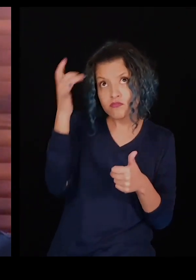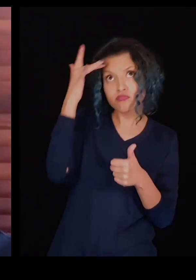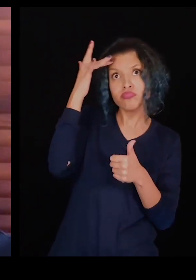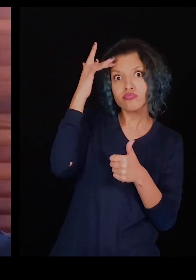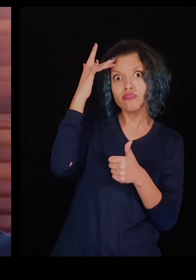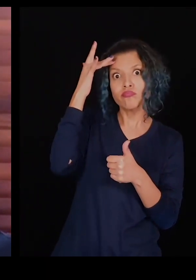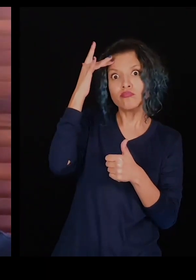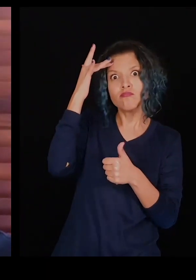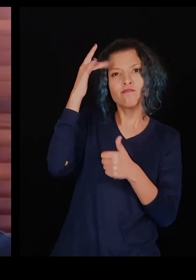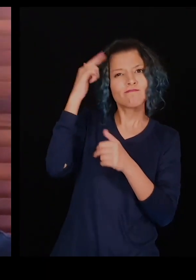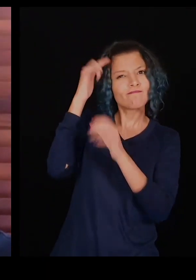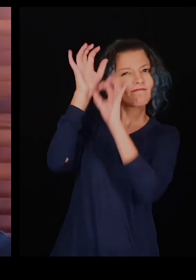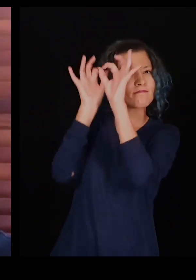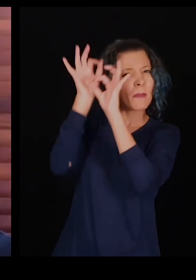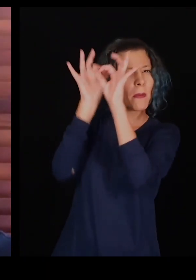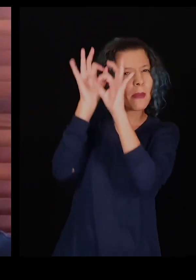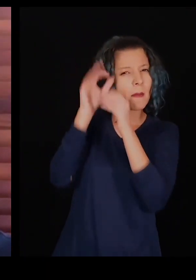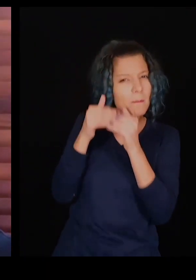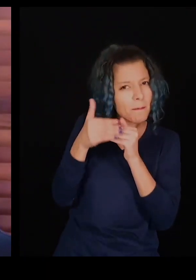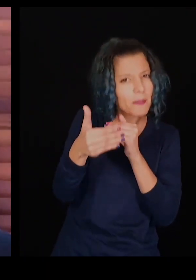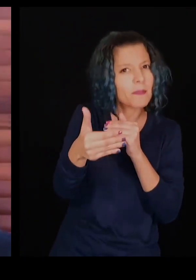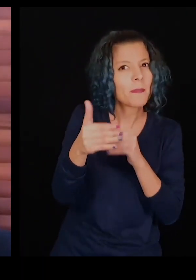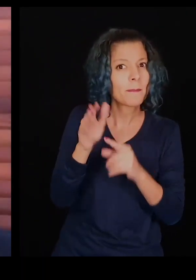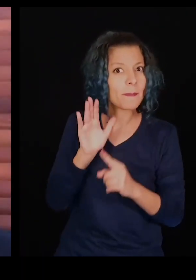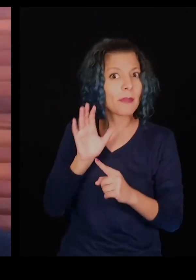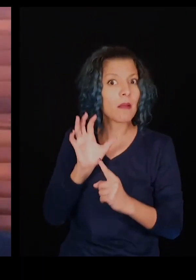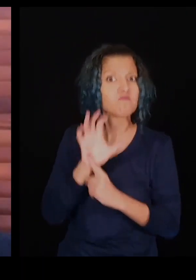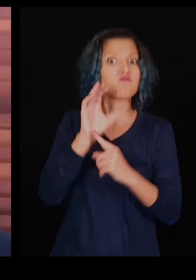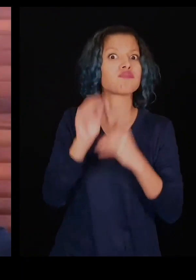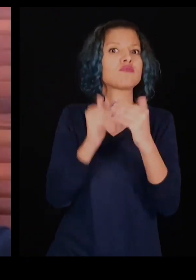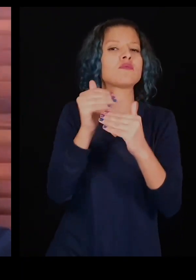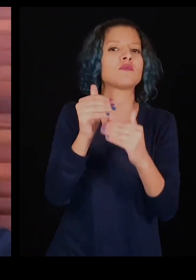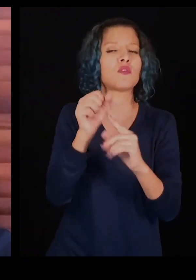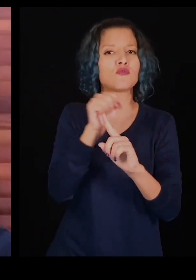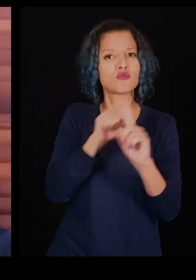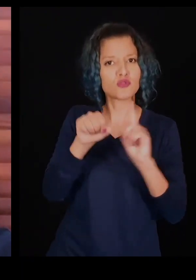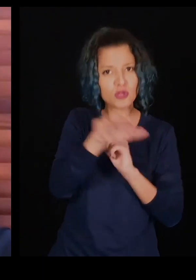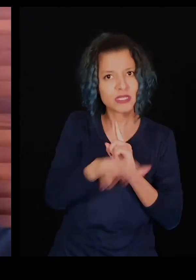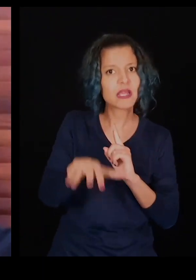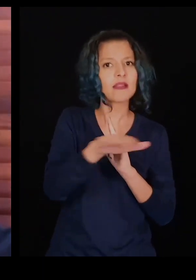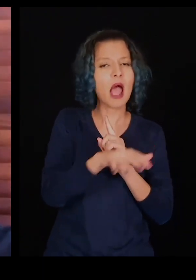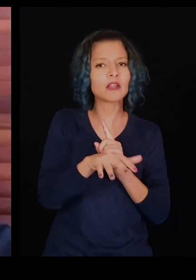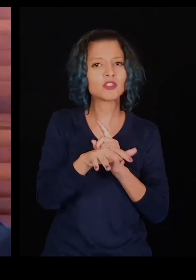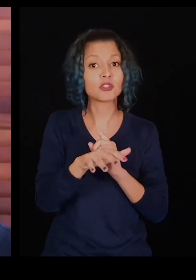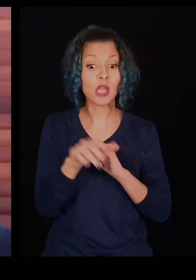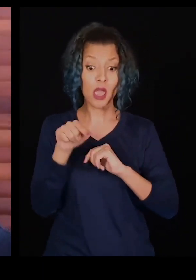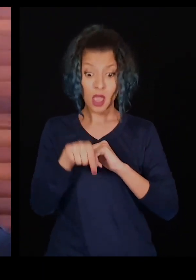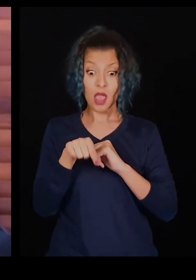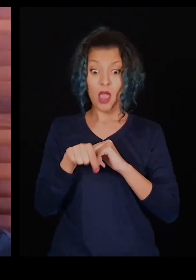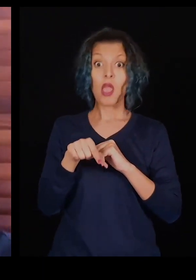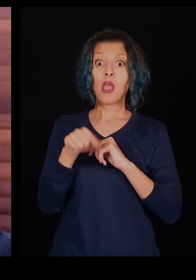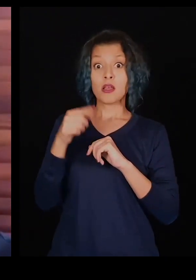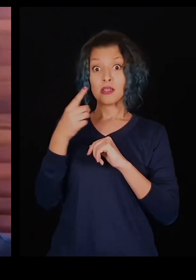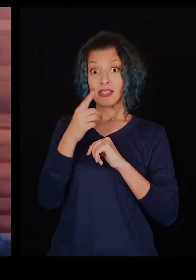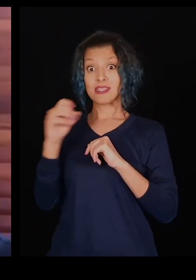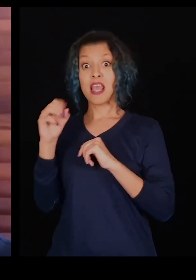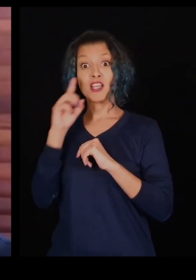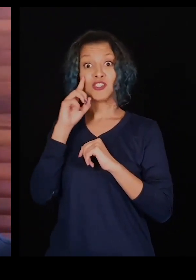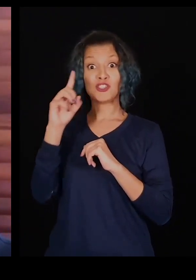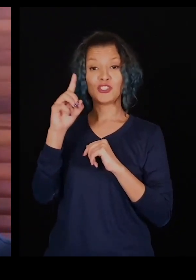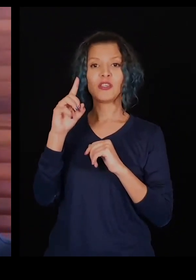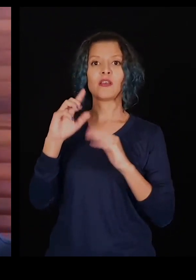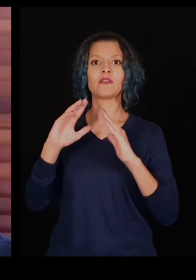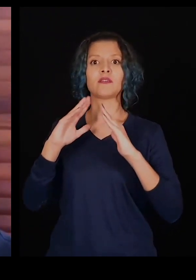vão fazer aí para impactar a sociedade a partir deste aprendizado desses 100 primeiros dias de